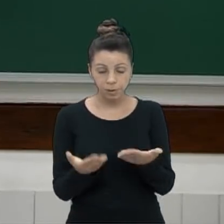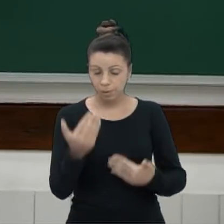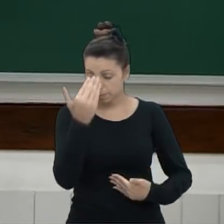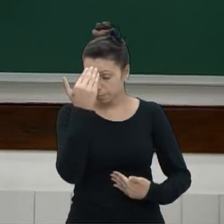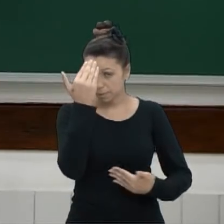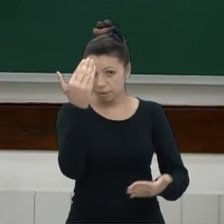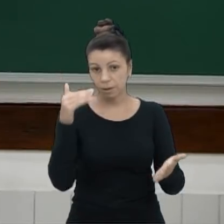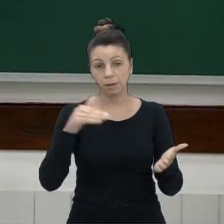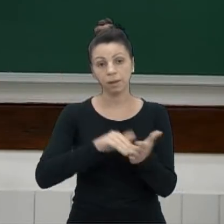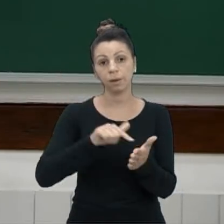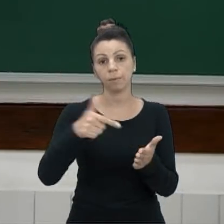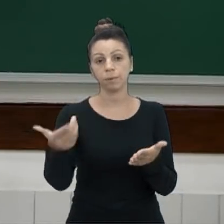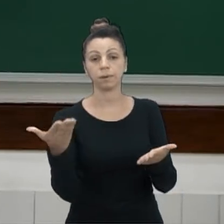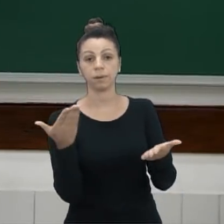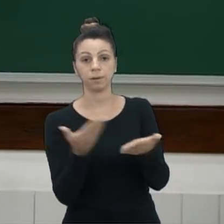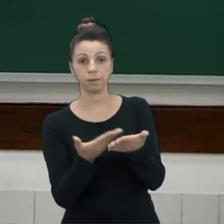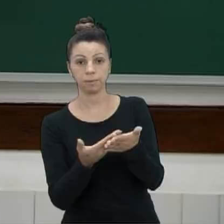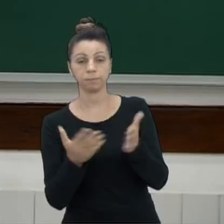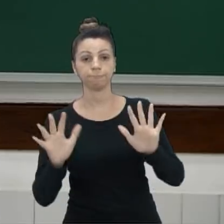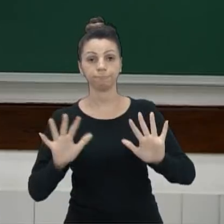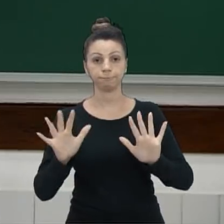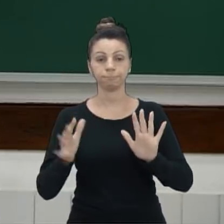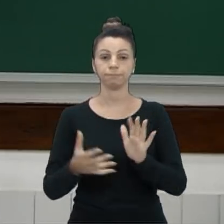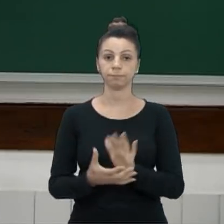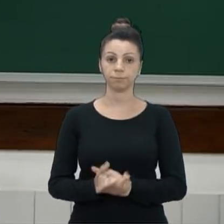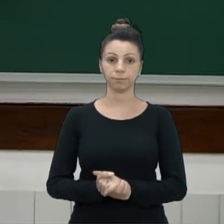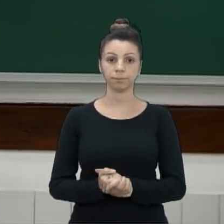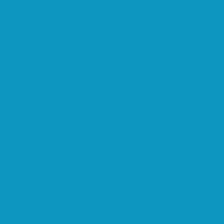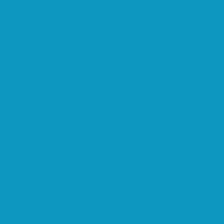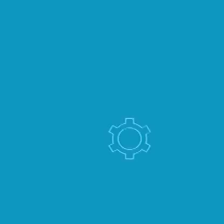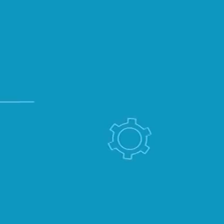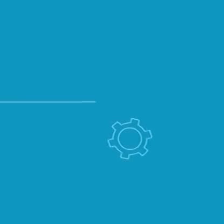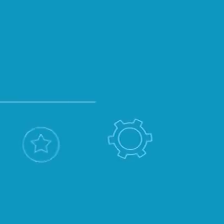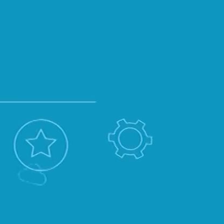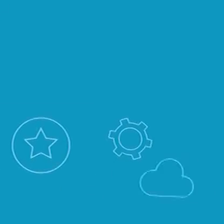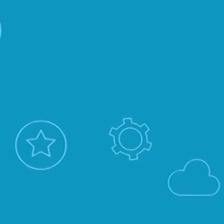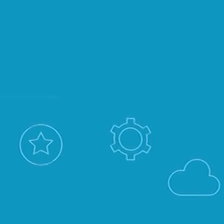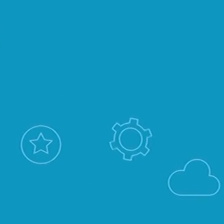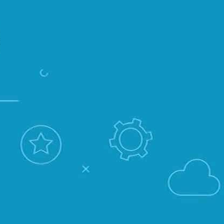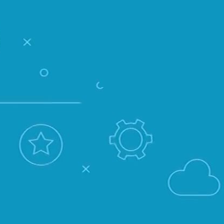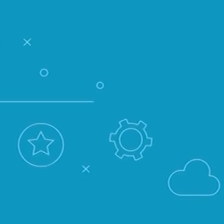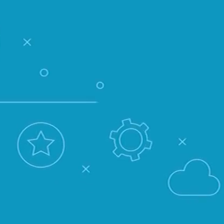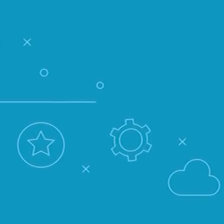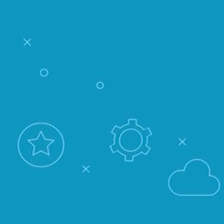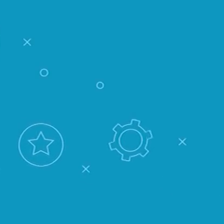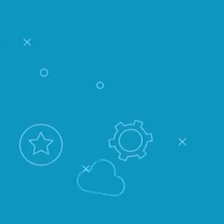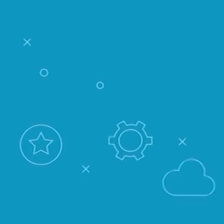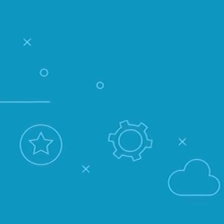obrigado e até a próxima.